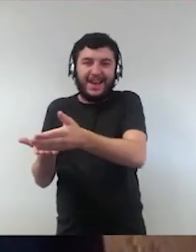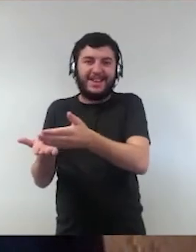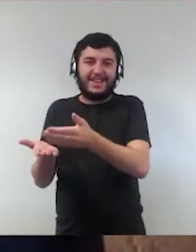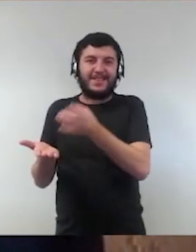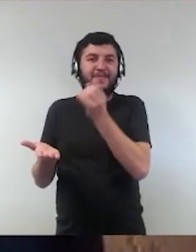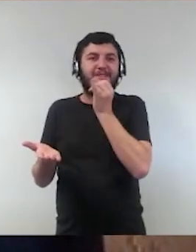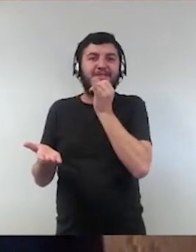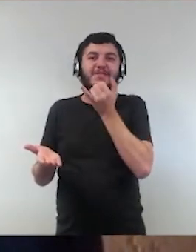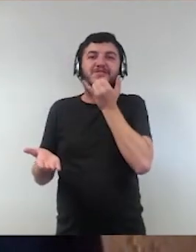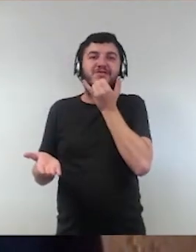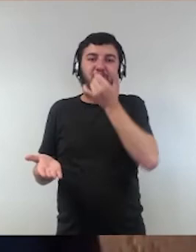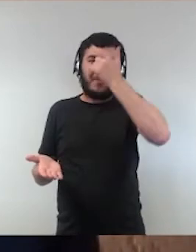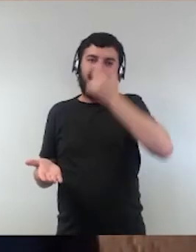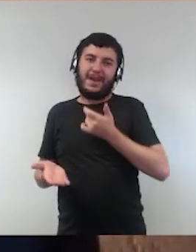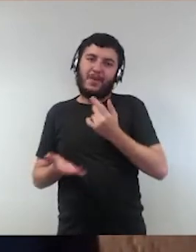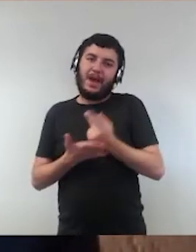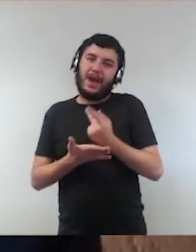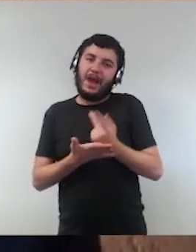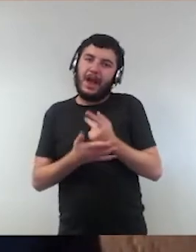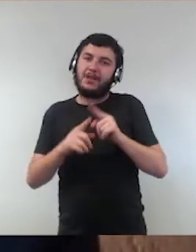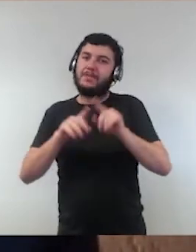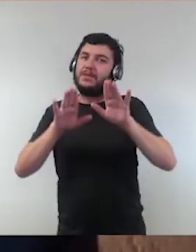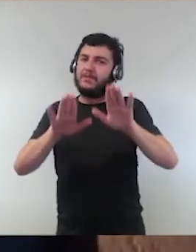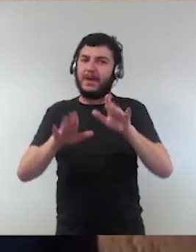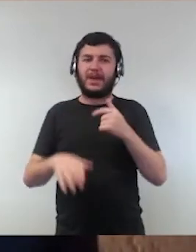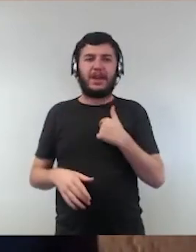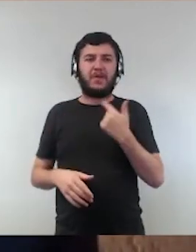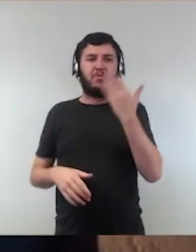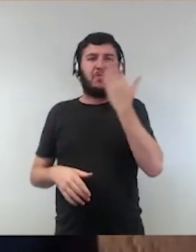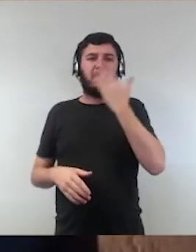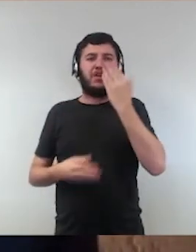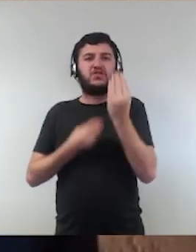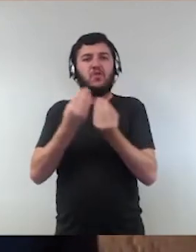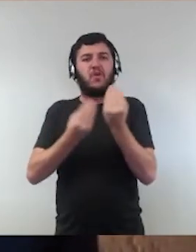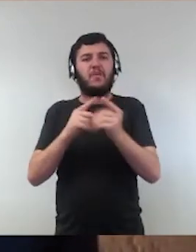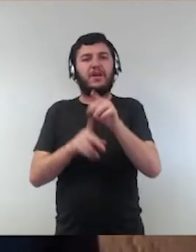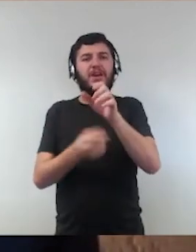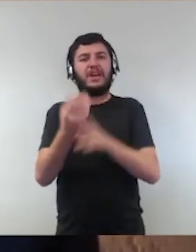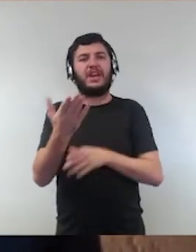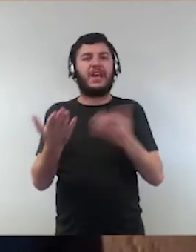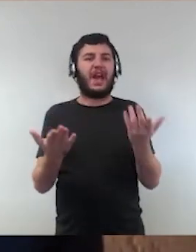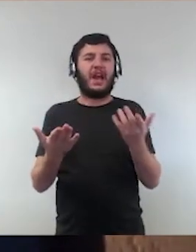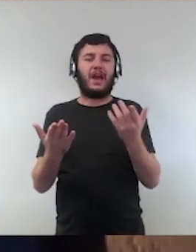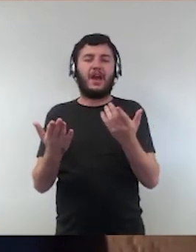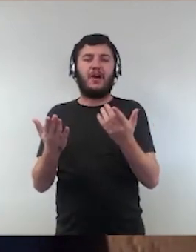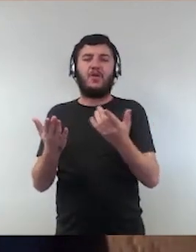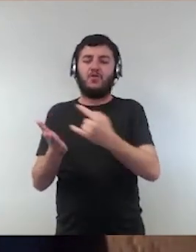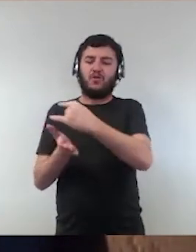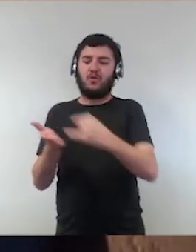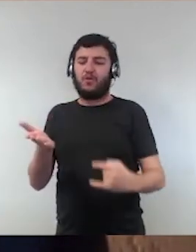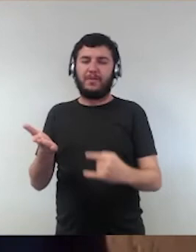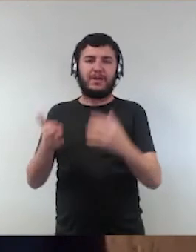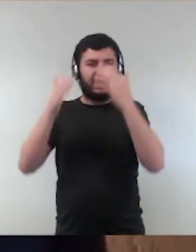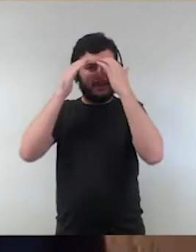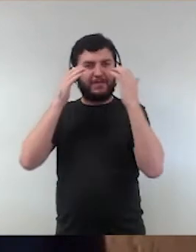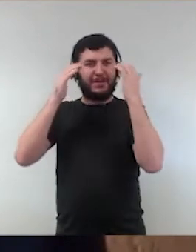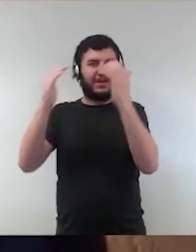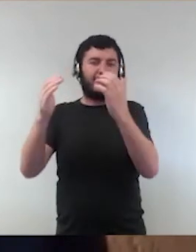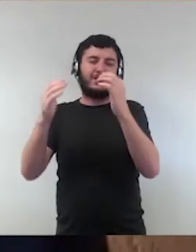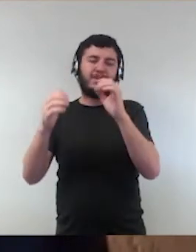perdoe-me se eu estiver errado, mas eu não vejo como instituir um sistema que obedeça ao artigo 10º sem que você tenha um